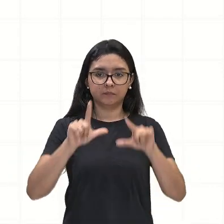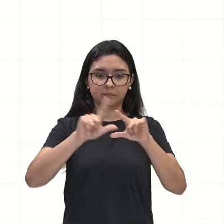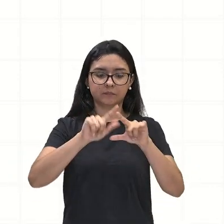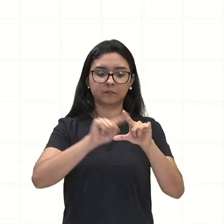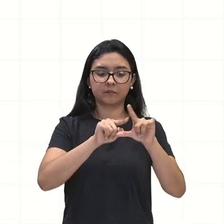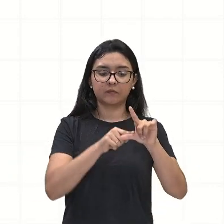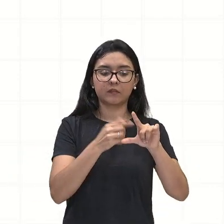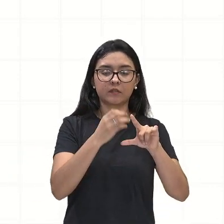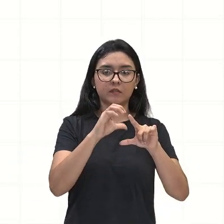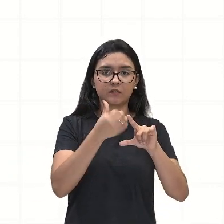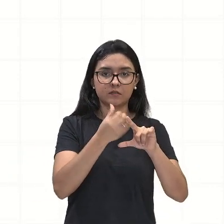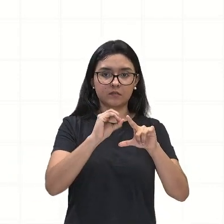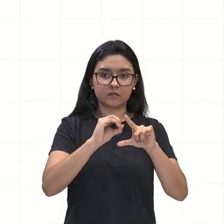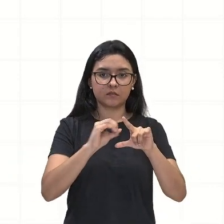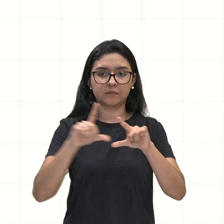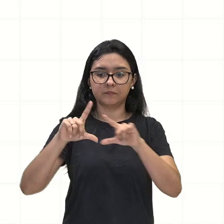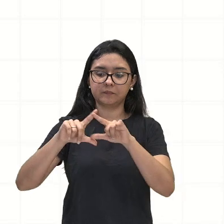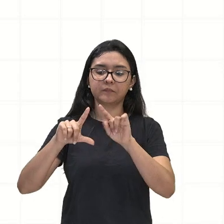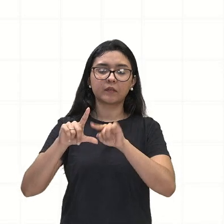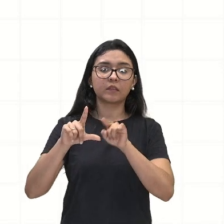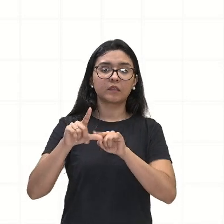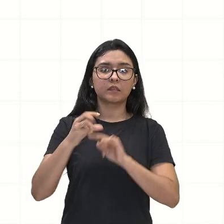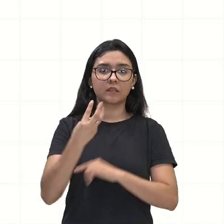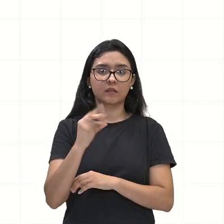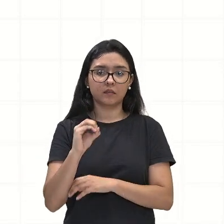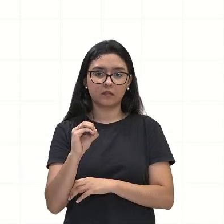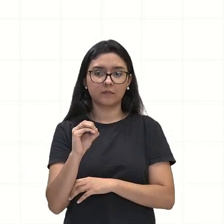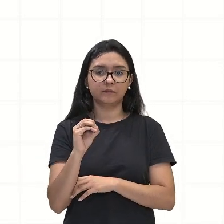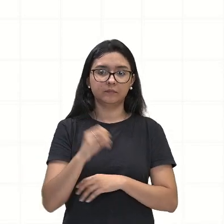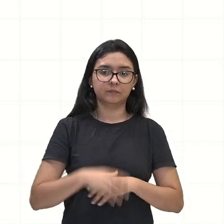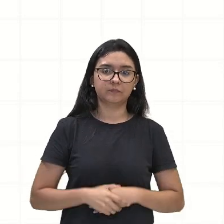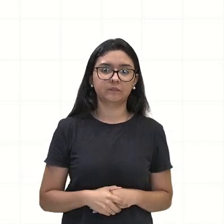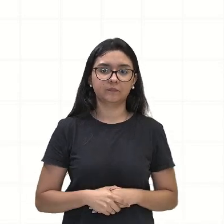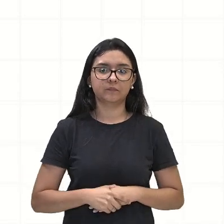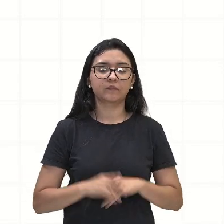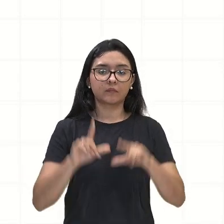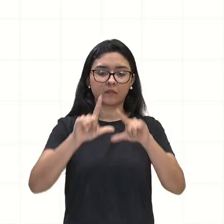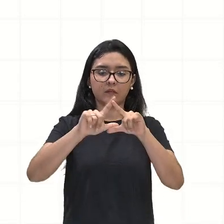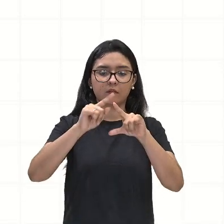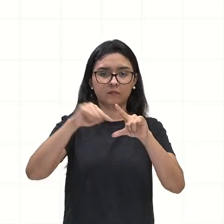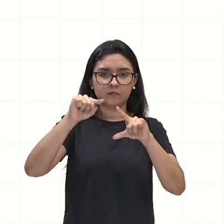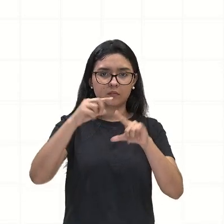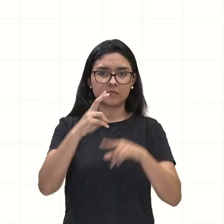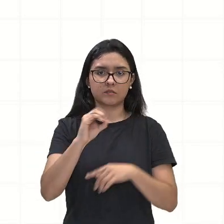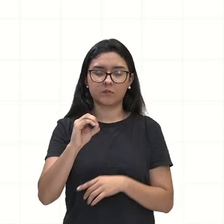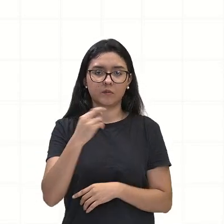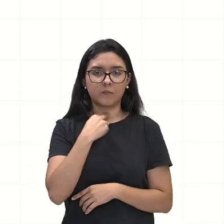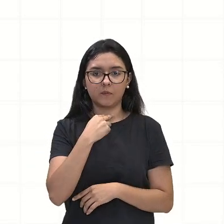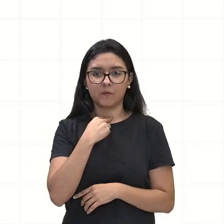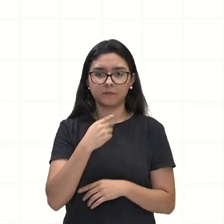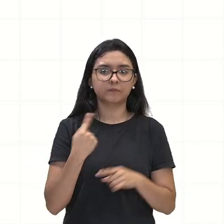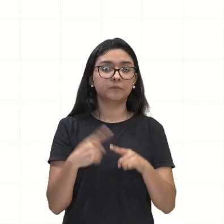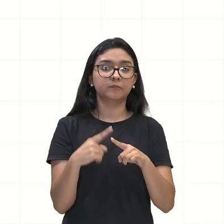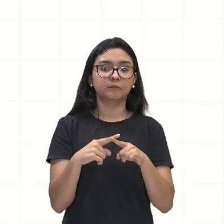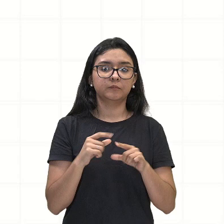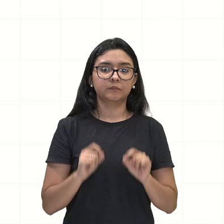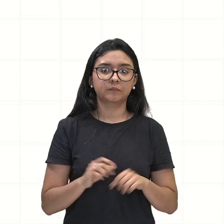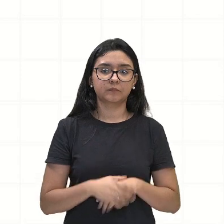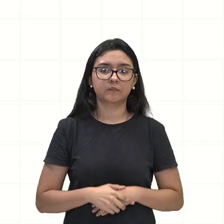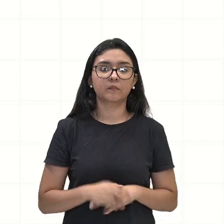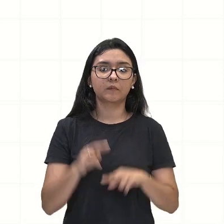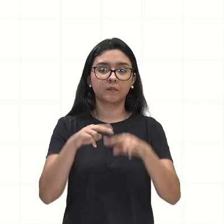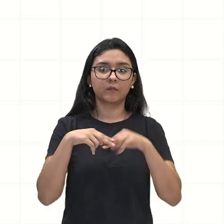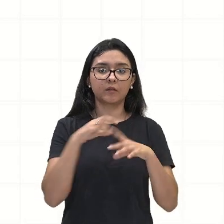60, 30, tá bom? Aqui não vai poder ser 50. Por quê? Pela soma